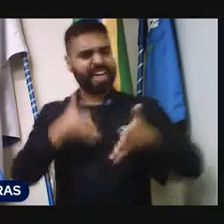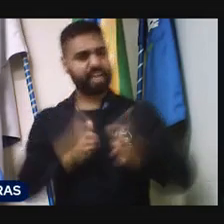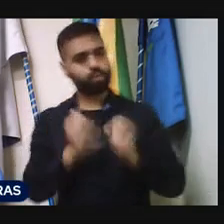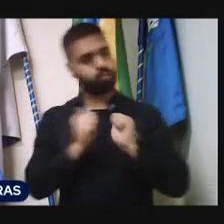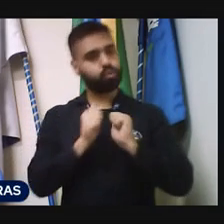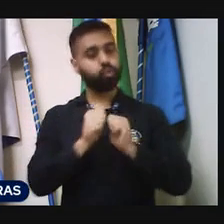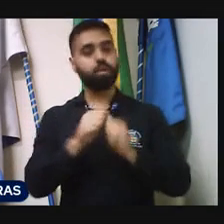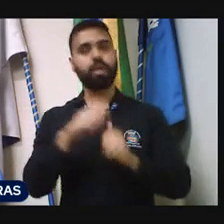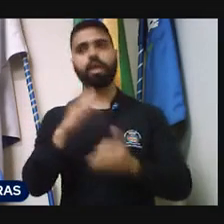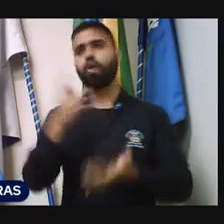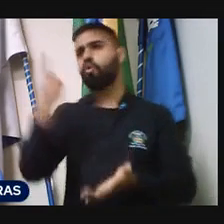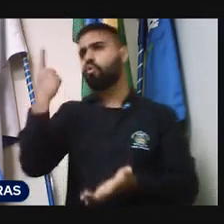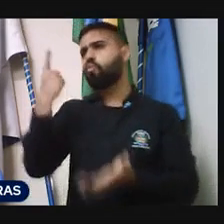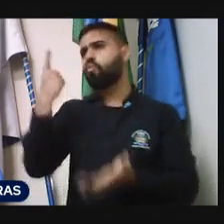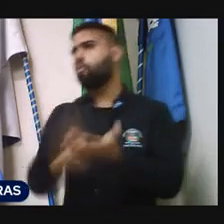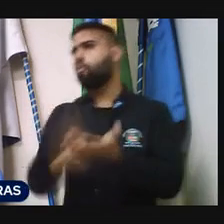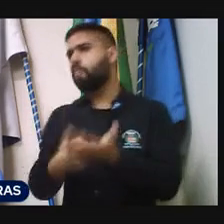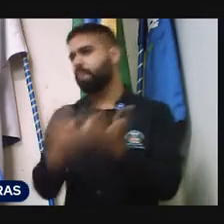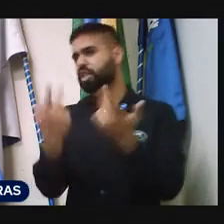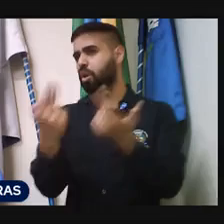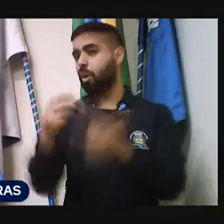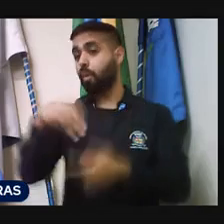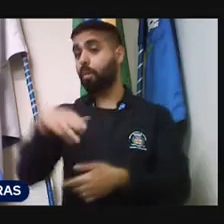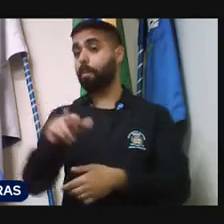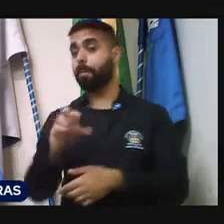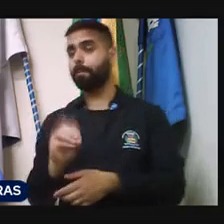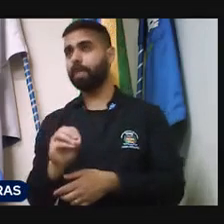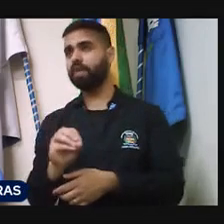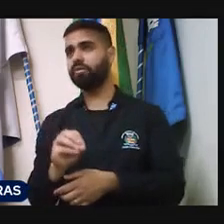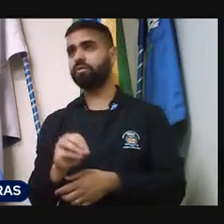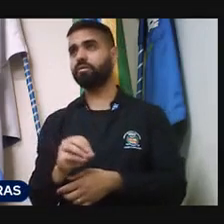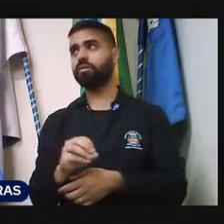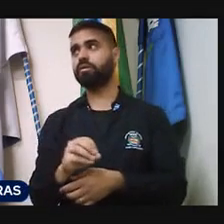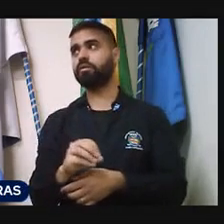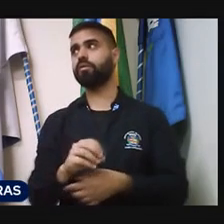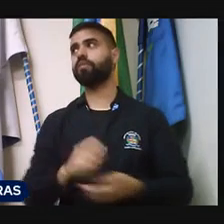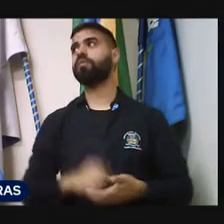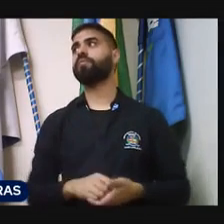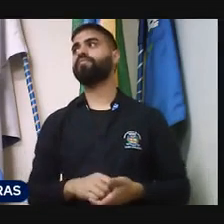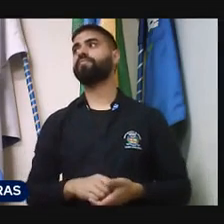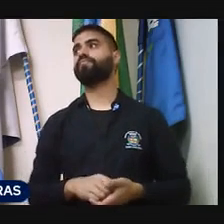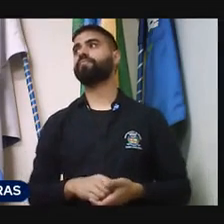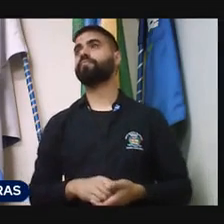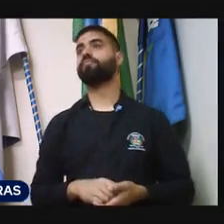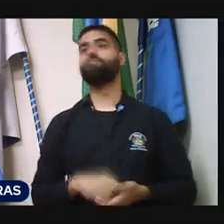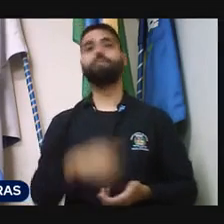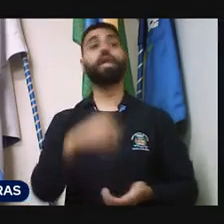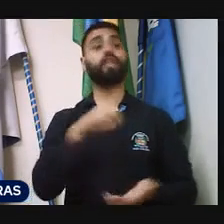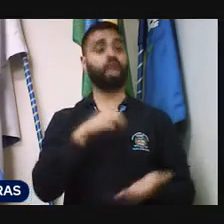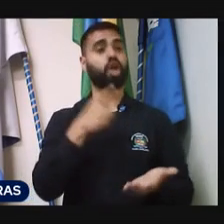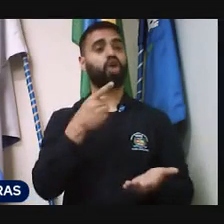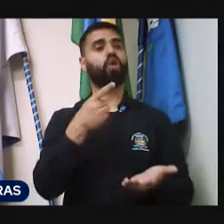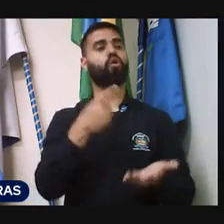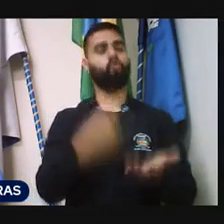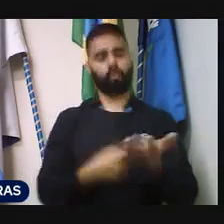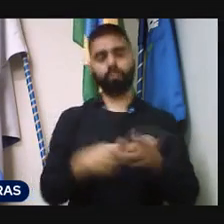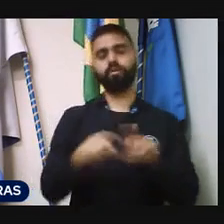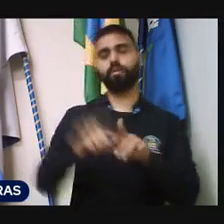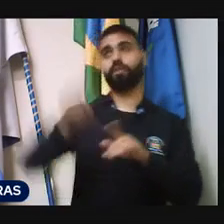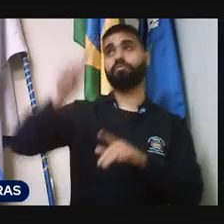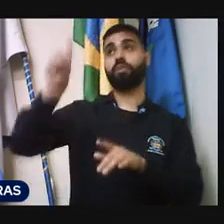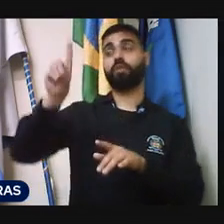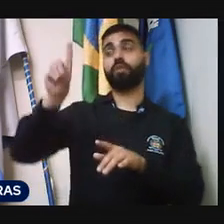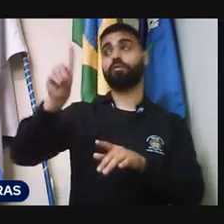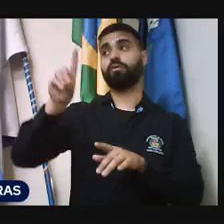mas compromisso que o Magno tem um hospital ele tem compromisso com aquele lá de cima